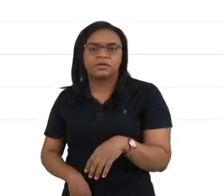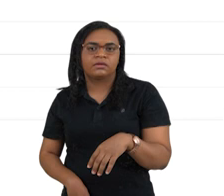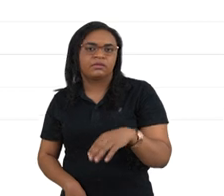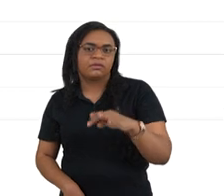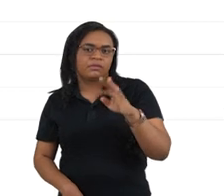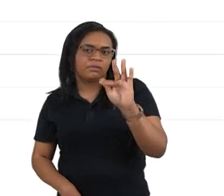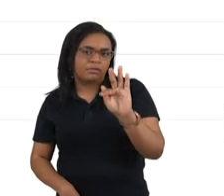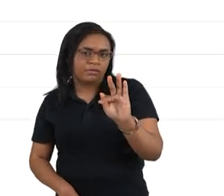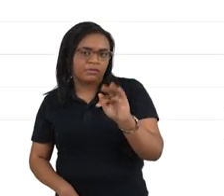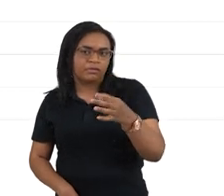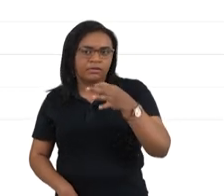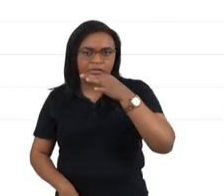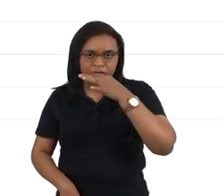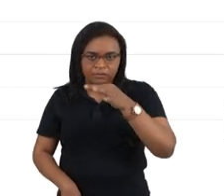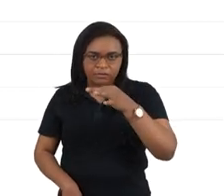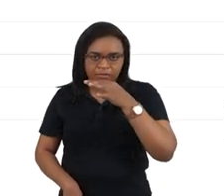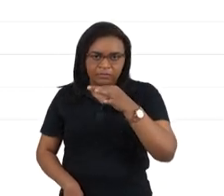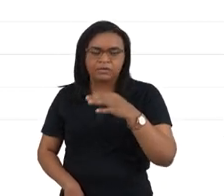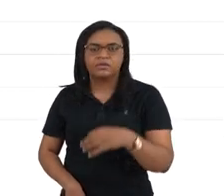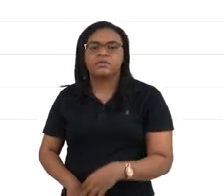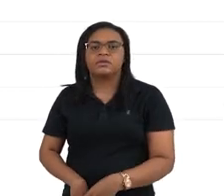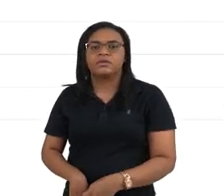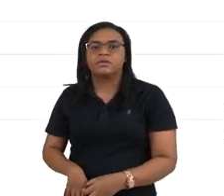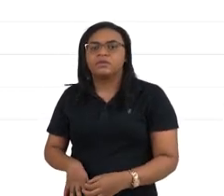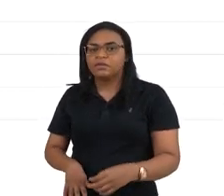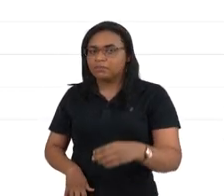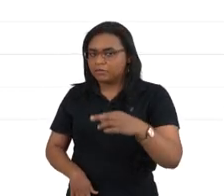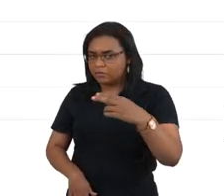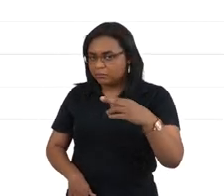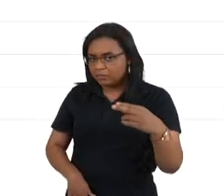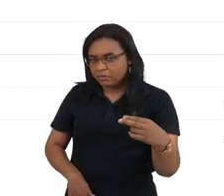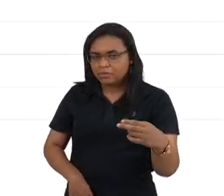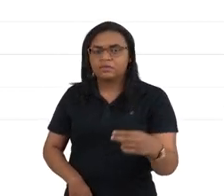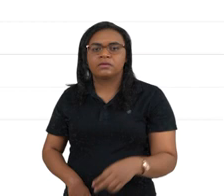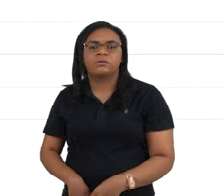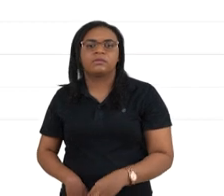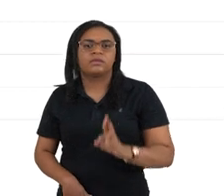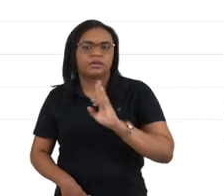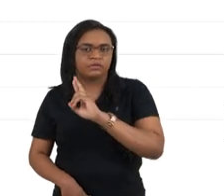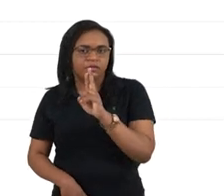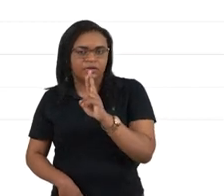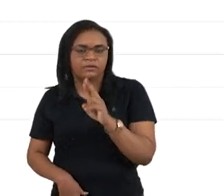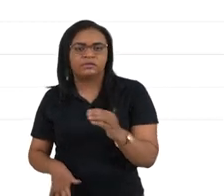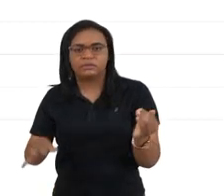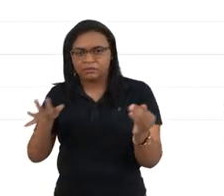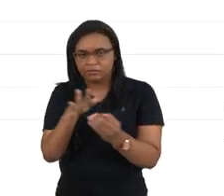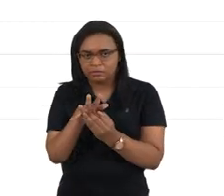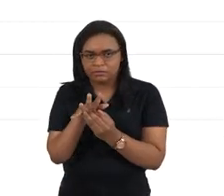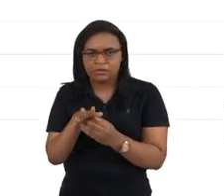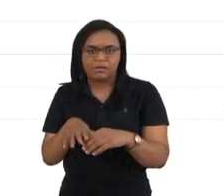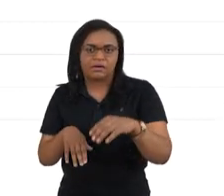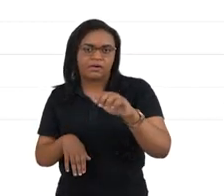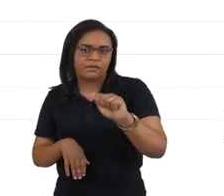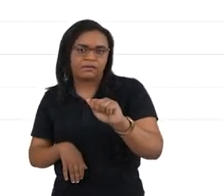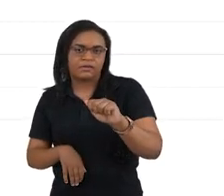Aí nós temos o argumento e temos aqui o produto. Então, ó, A sobre R, A vezes P